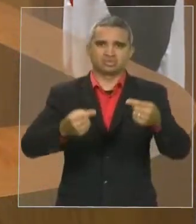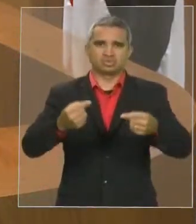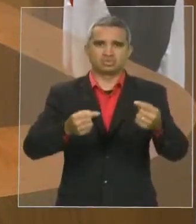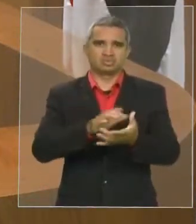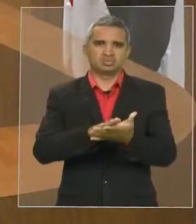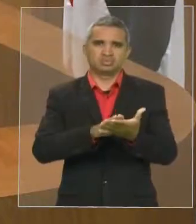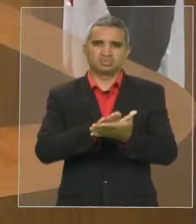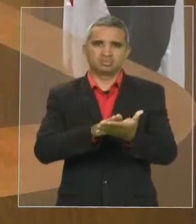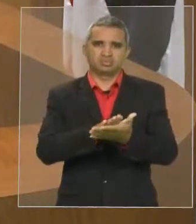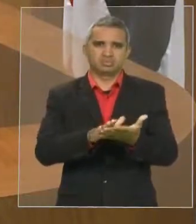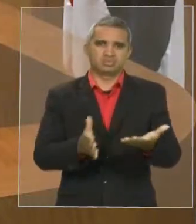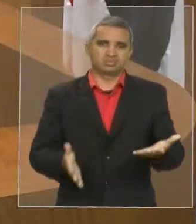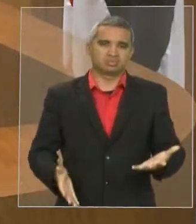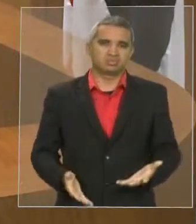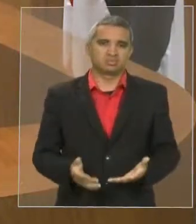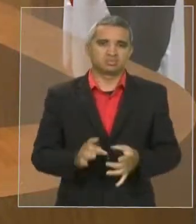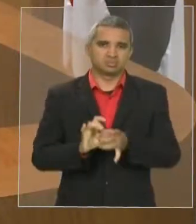Wellington do Curso.